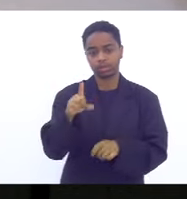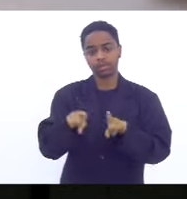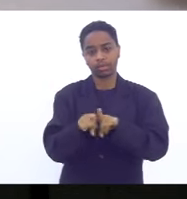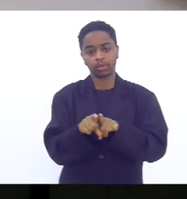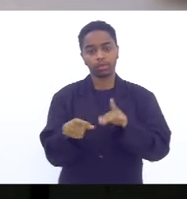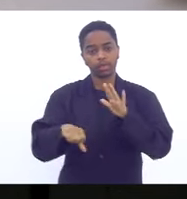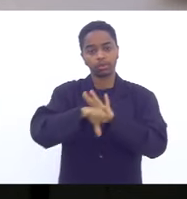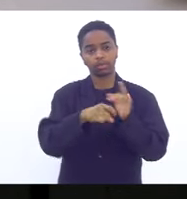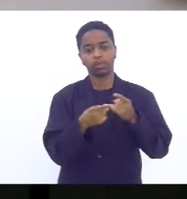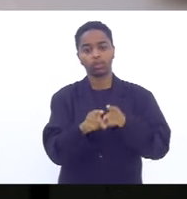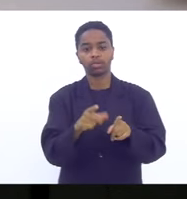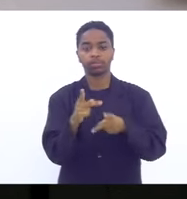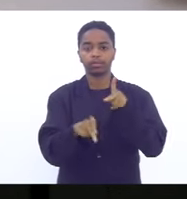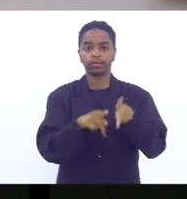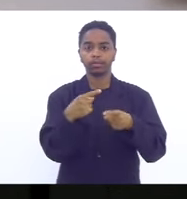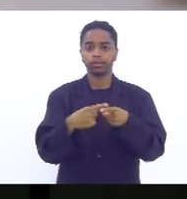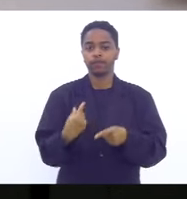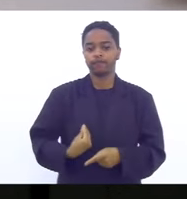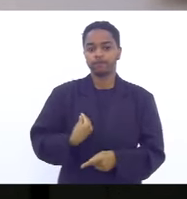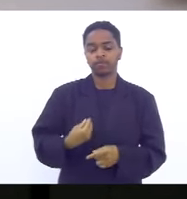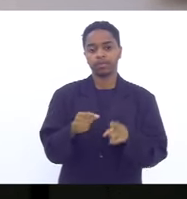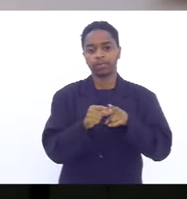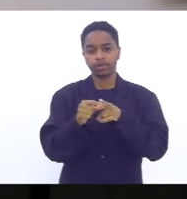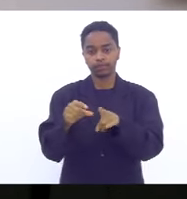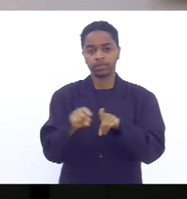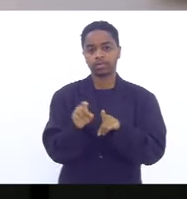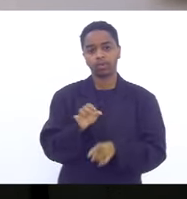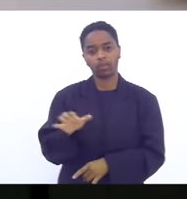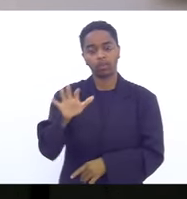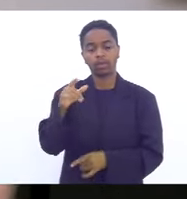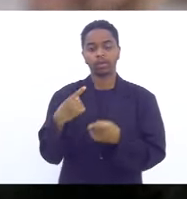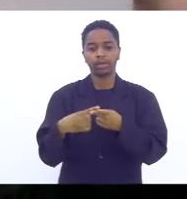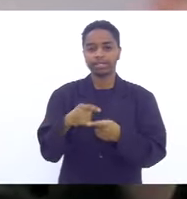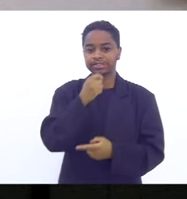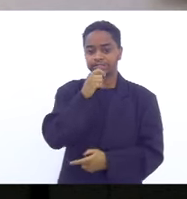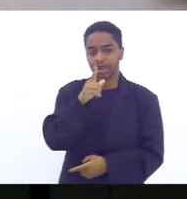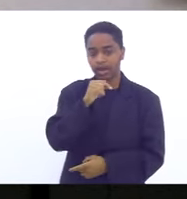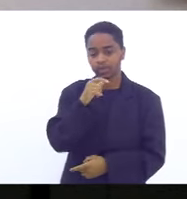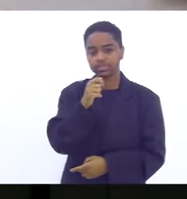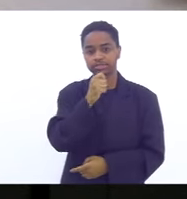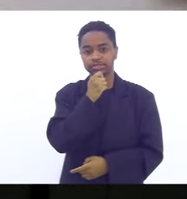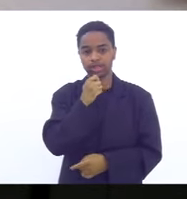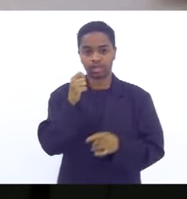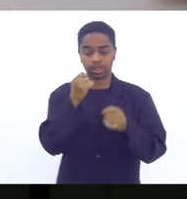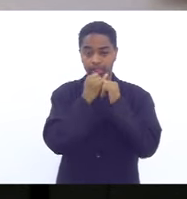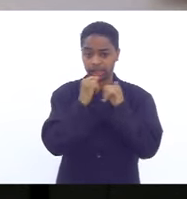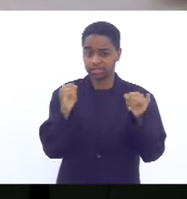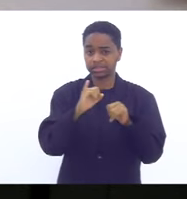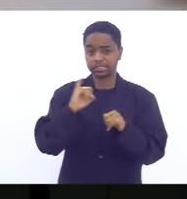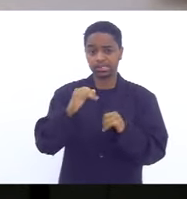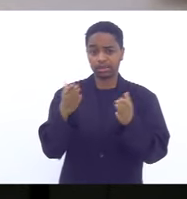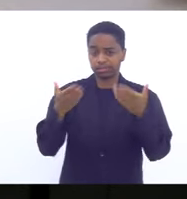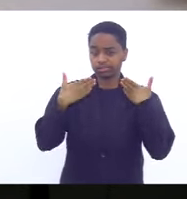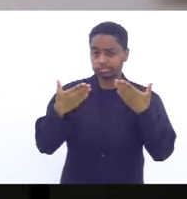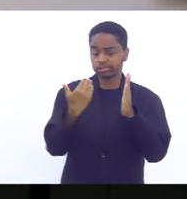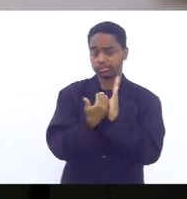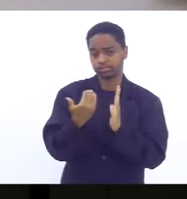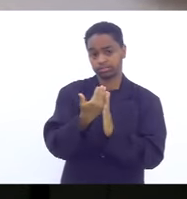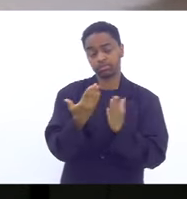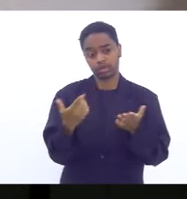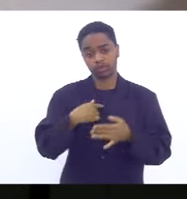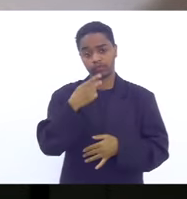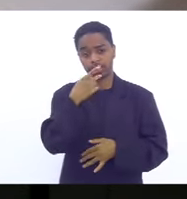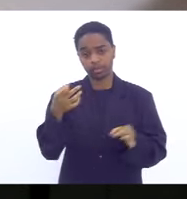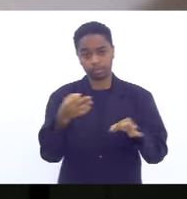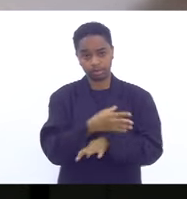população que vive aí nas nossas comunidades, nas periferias, ficar sem água, ficar sem luz, com o recorde de temperatura que a gente está batendo aí. Então, é o que eu tenho para